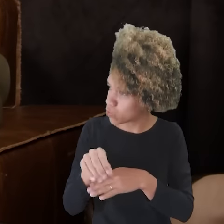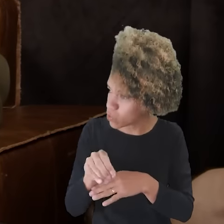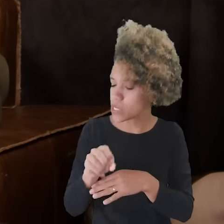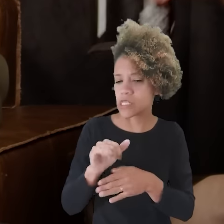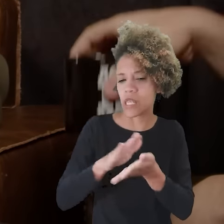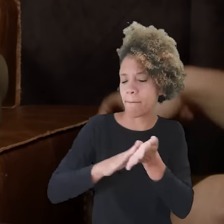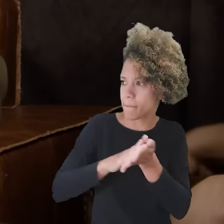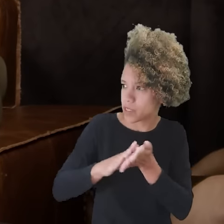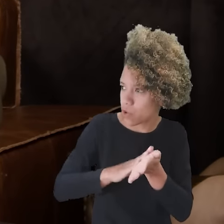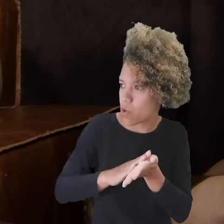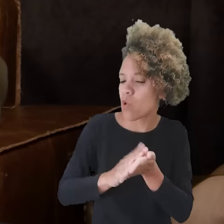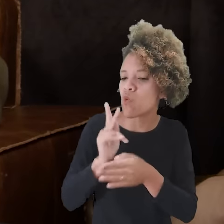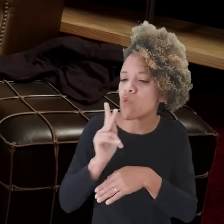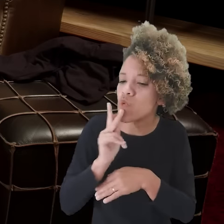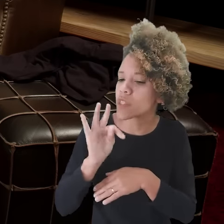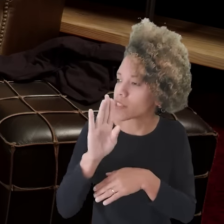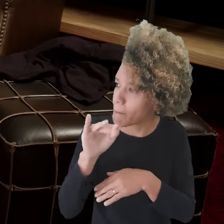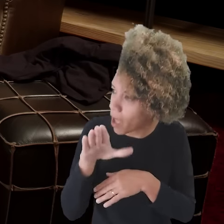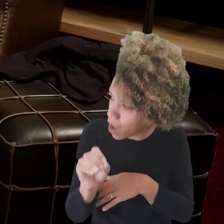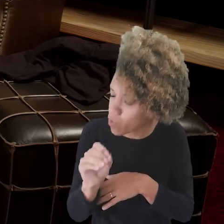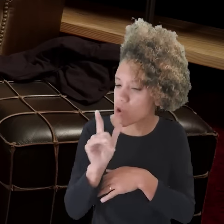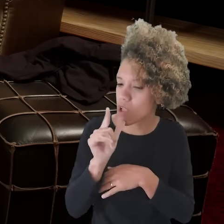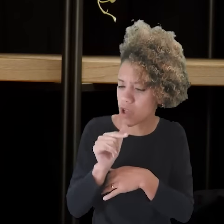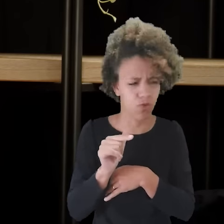o tabaco do cigarro águas